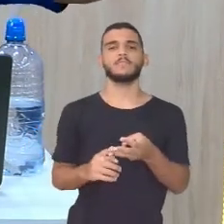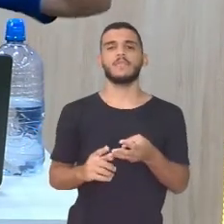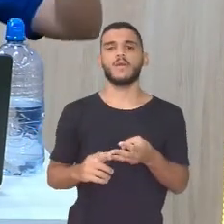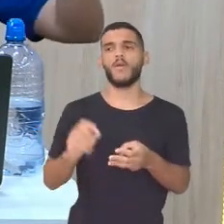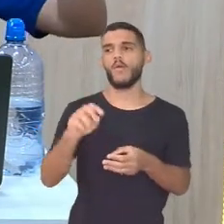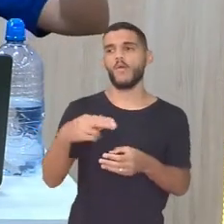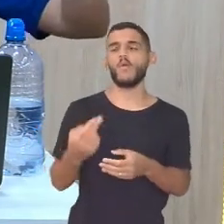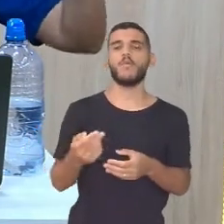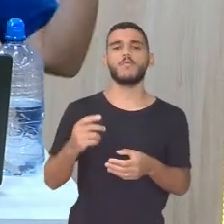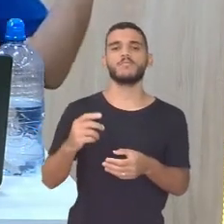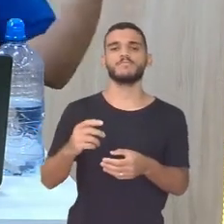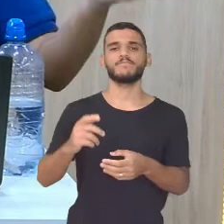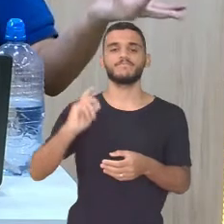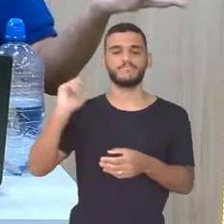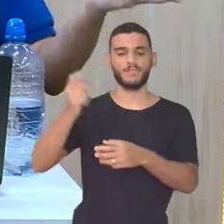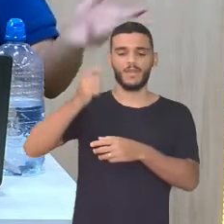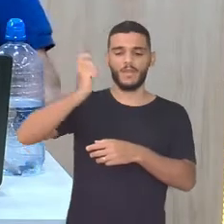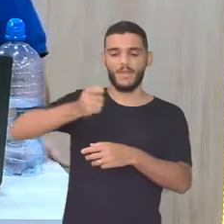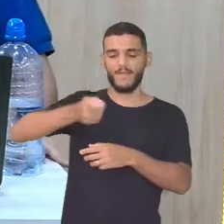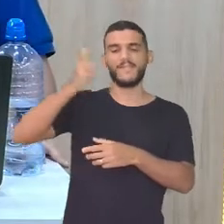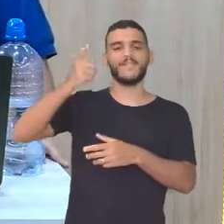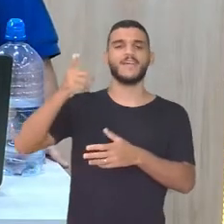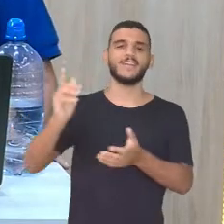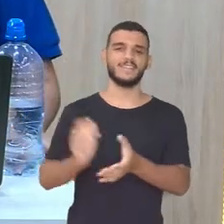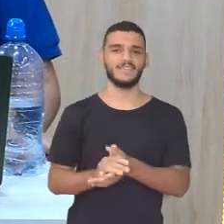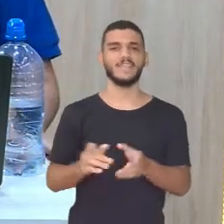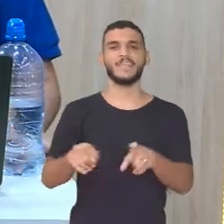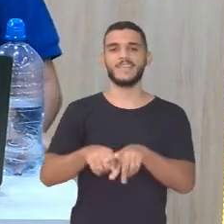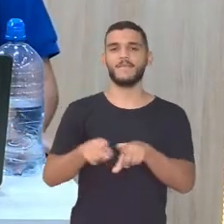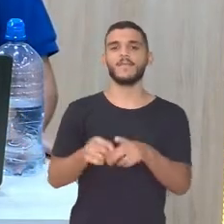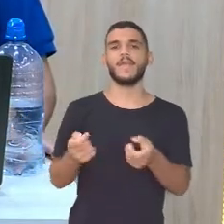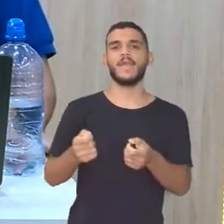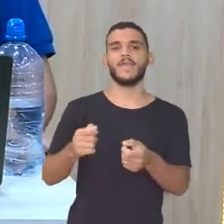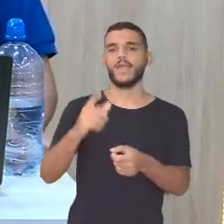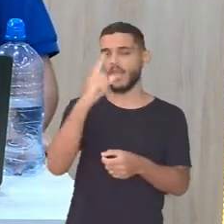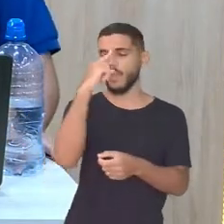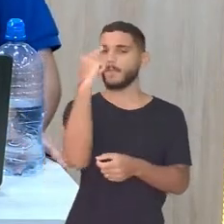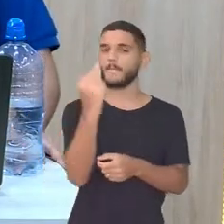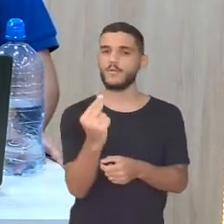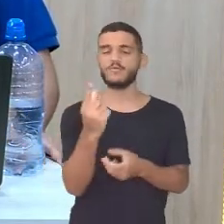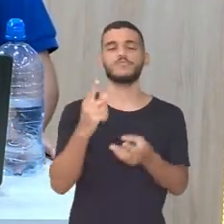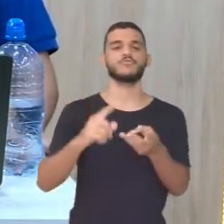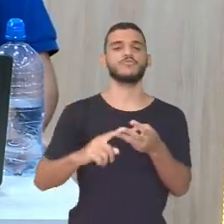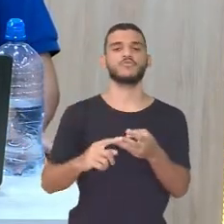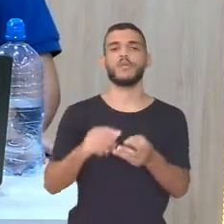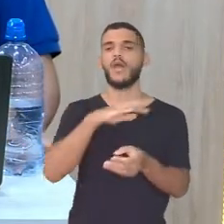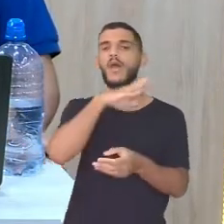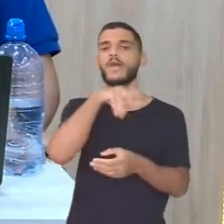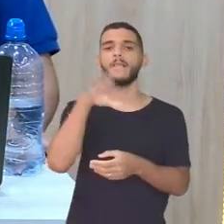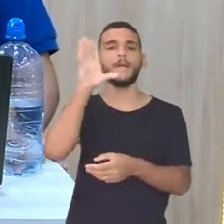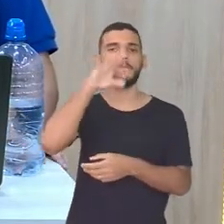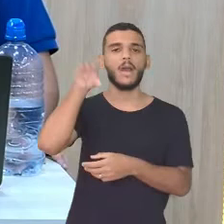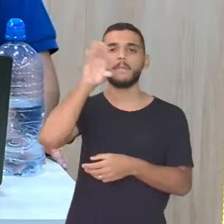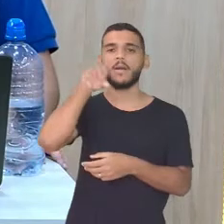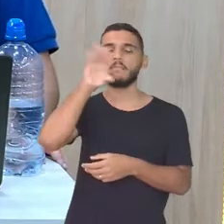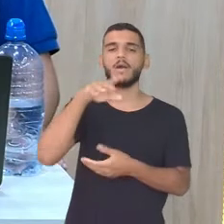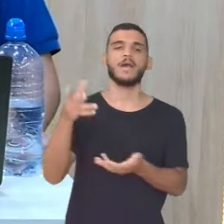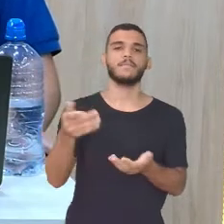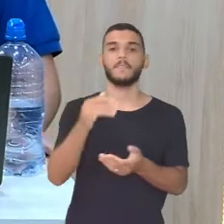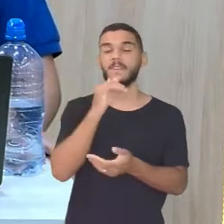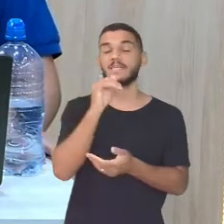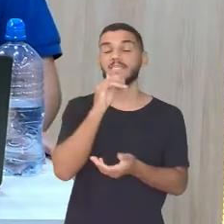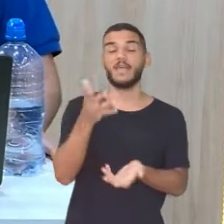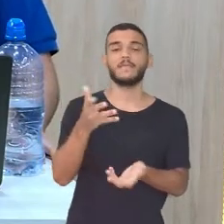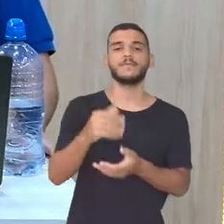a fada madrinha, você tem os bruxos, as bruxas, os né? animais falantes, por exemplo, o coelho